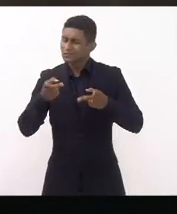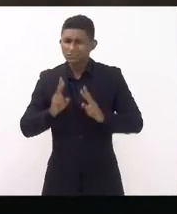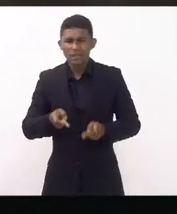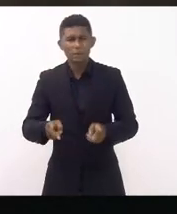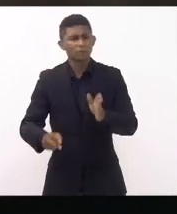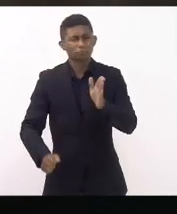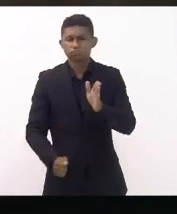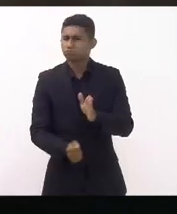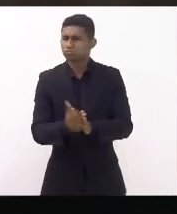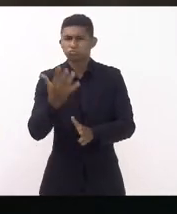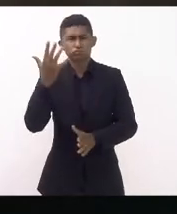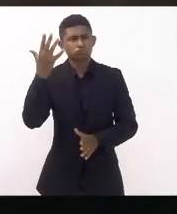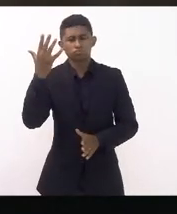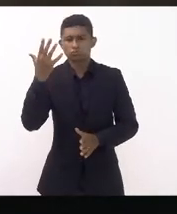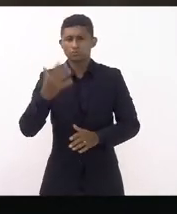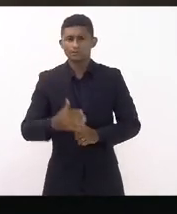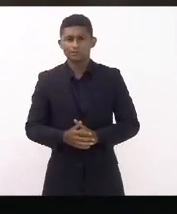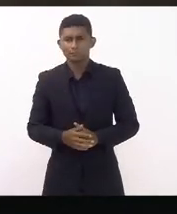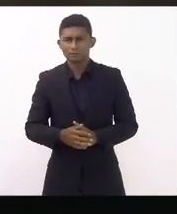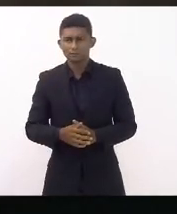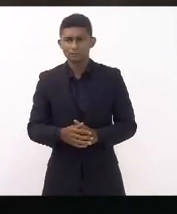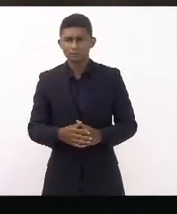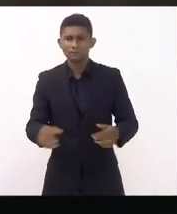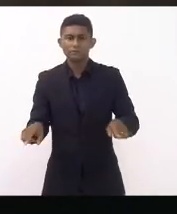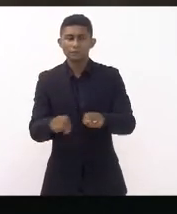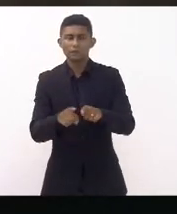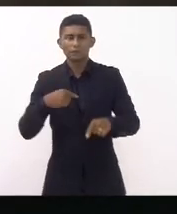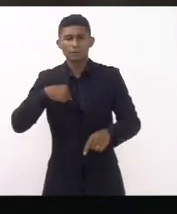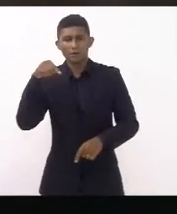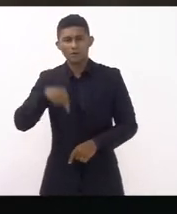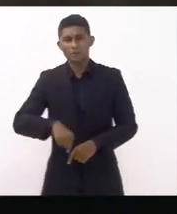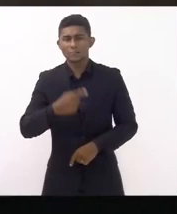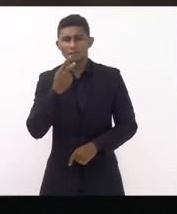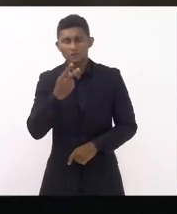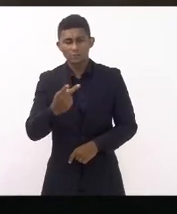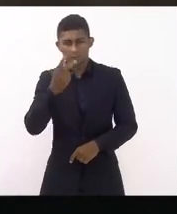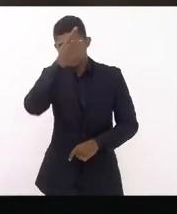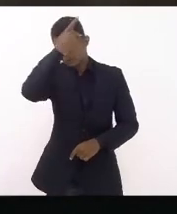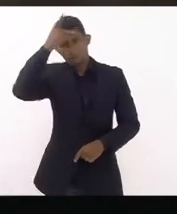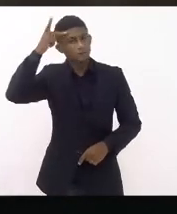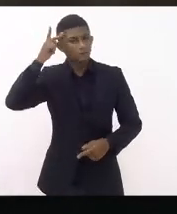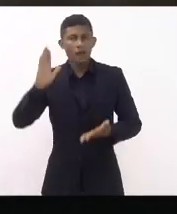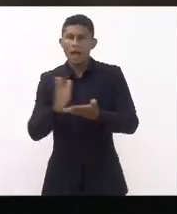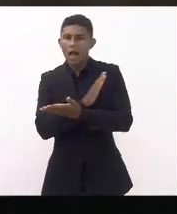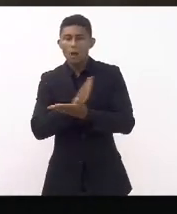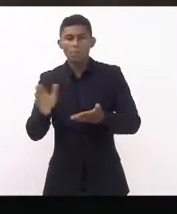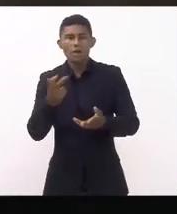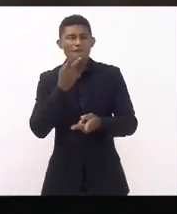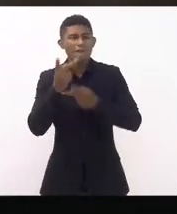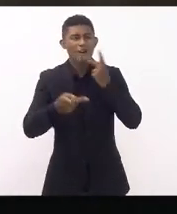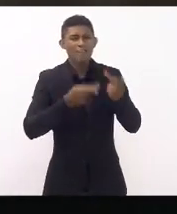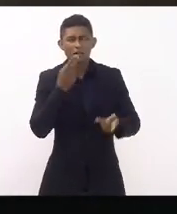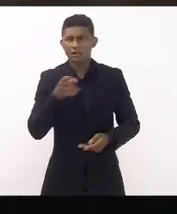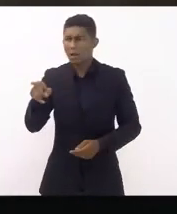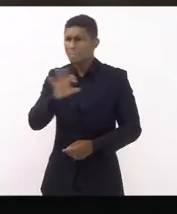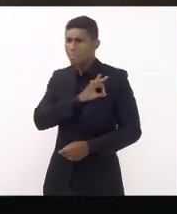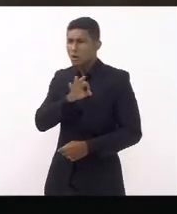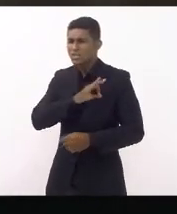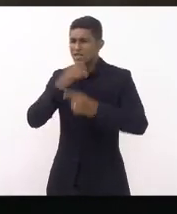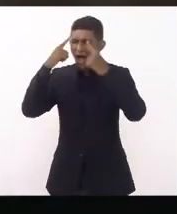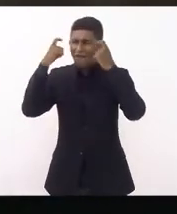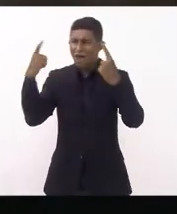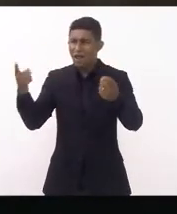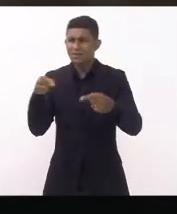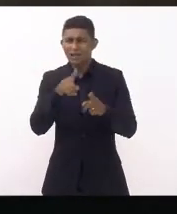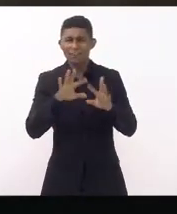muitos, e aqui vou utilizar minha imunidade para falar, que criticam a violência policial quando acontece com um parente deles,